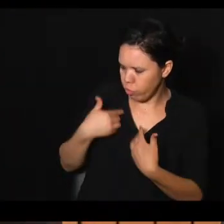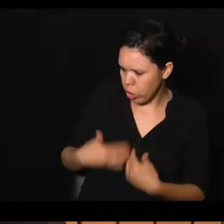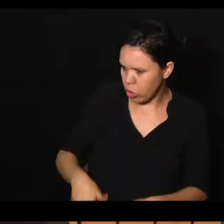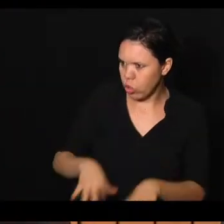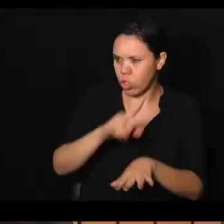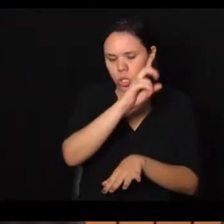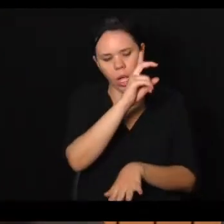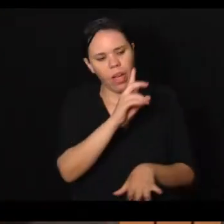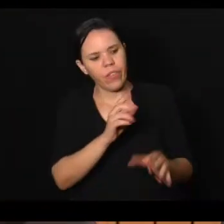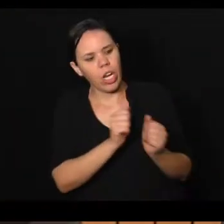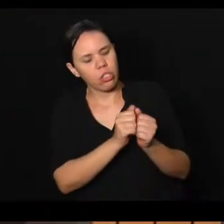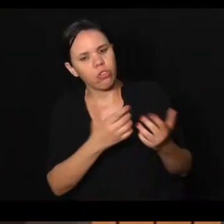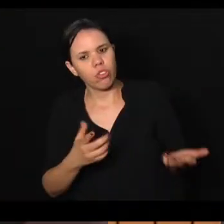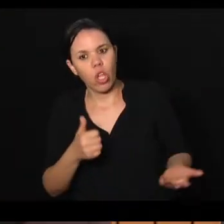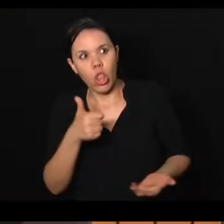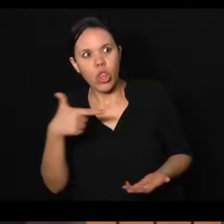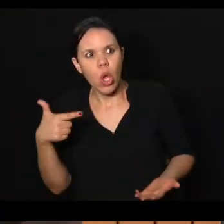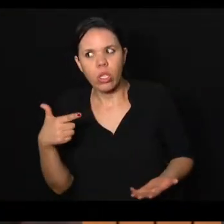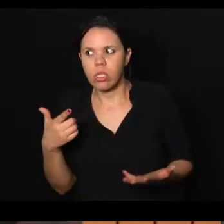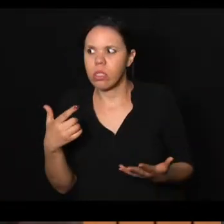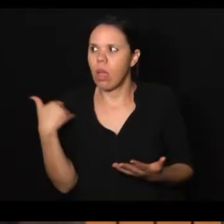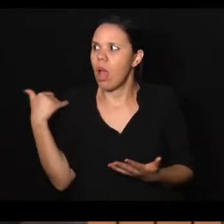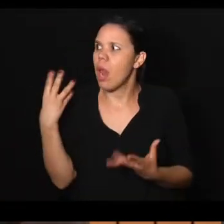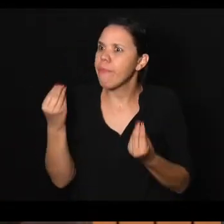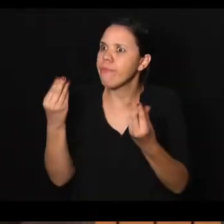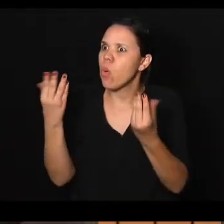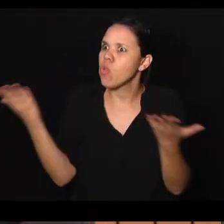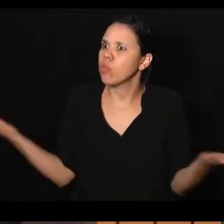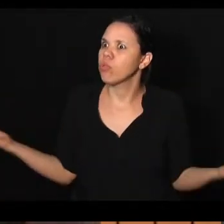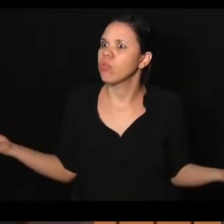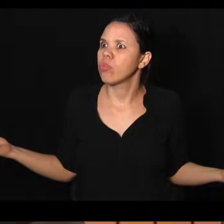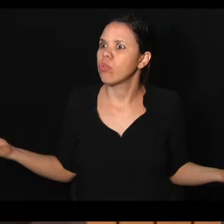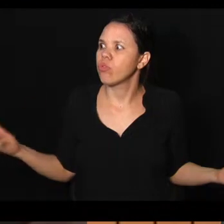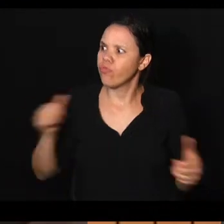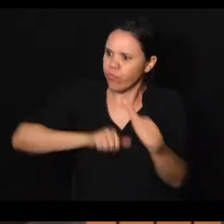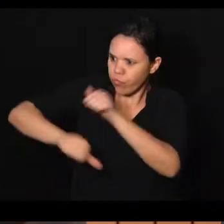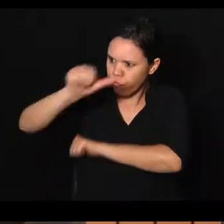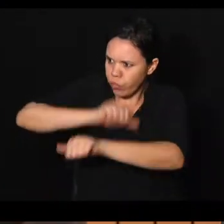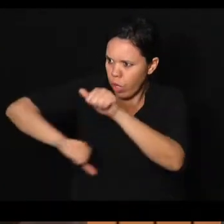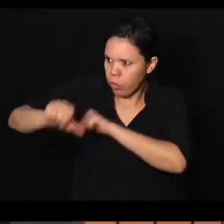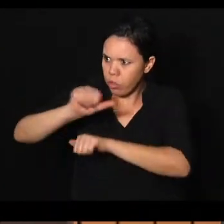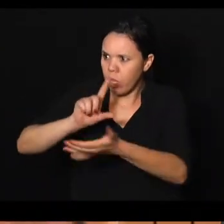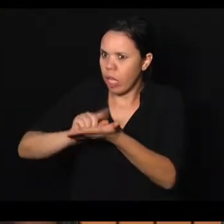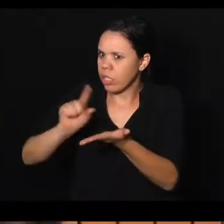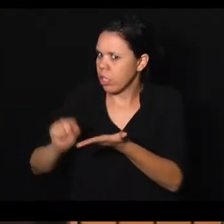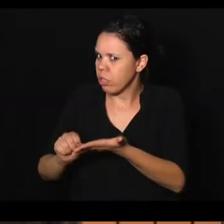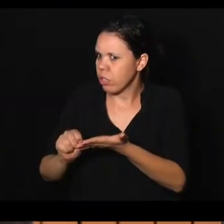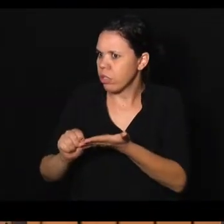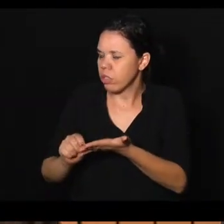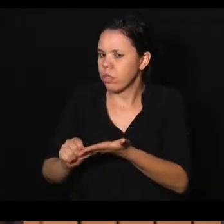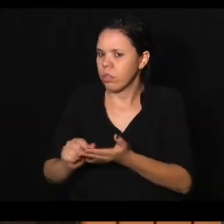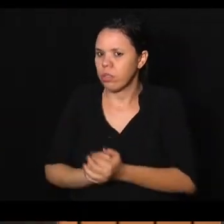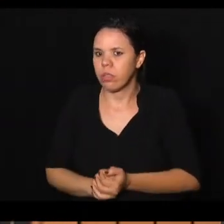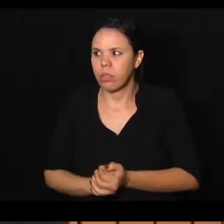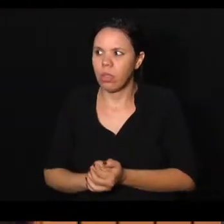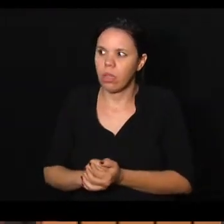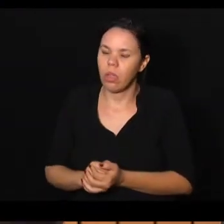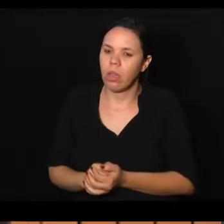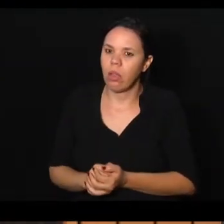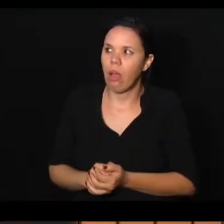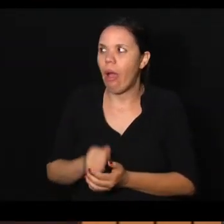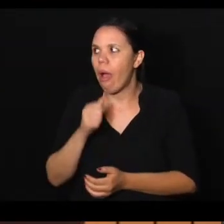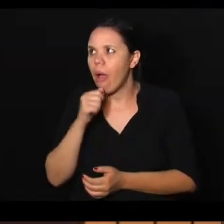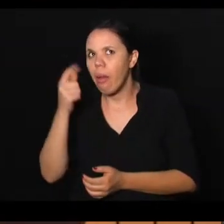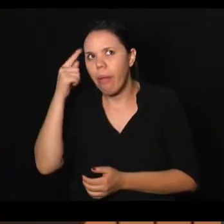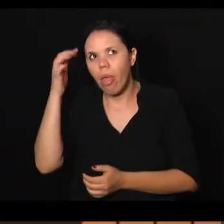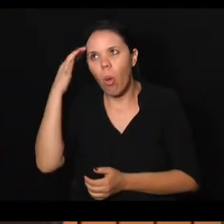nos bastidores. 12 anos é muito. Vamos mudar esse artigo. Quem sabe alguém não escreve uma emenda